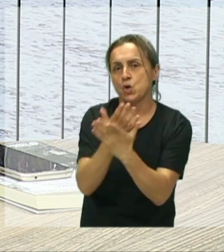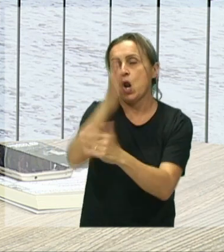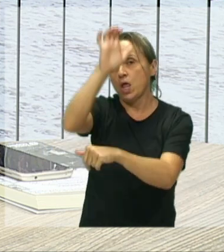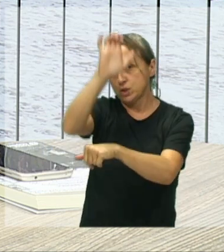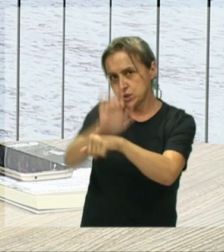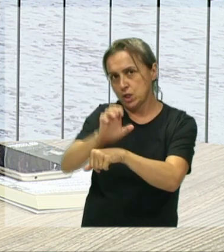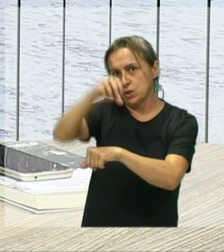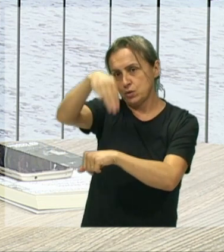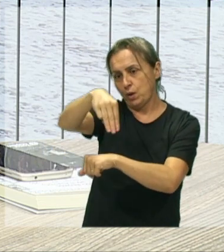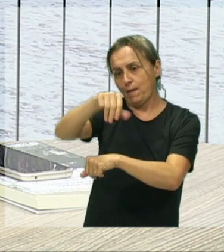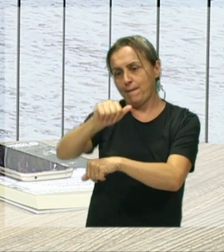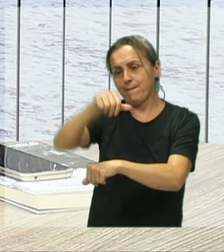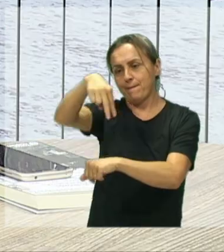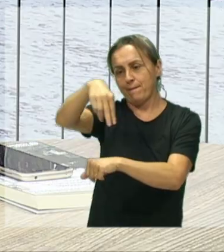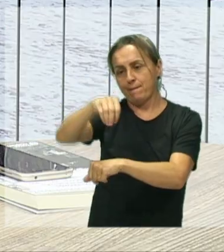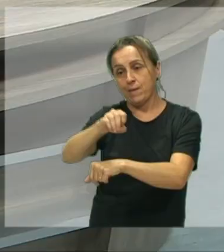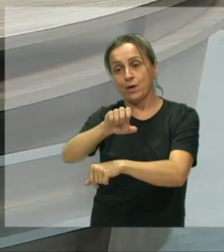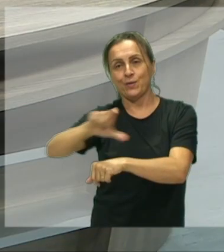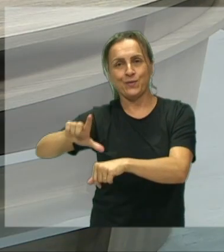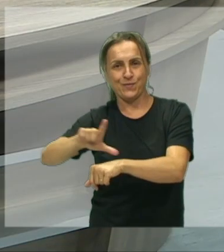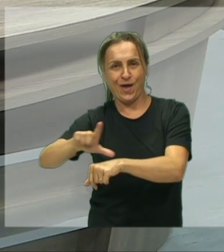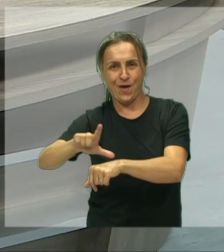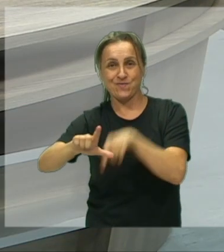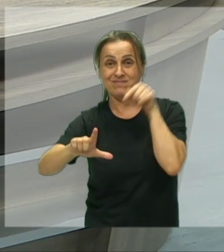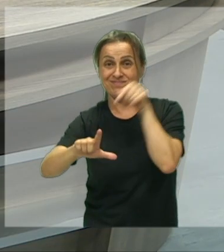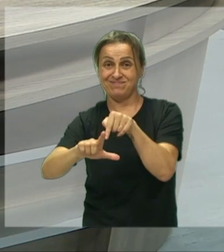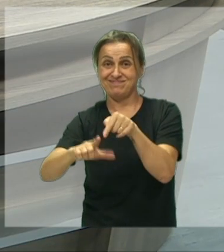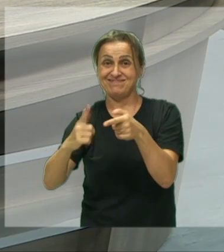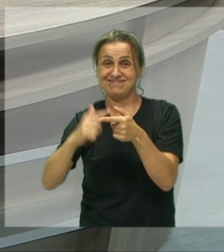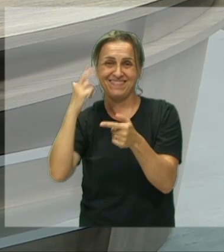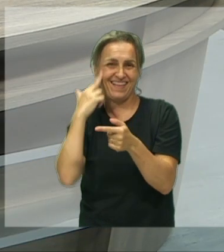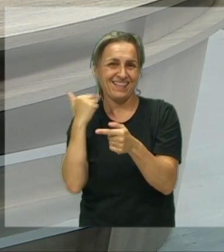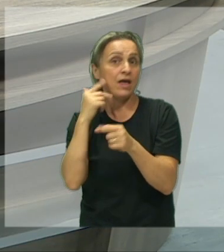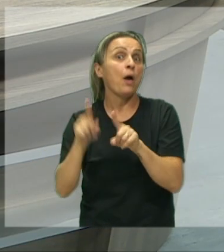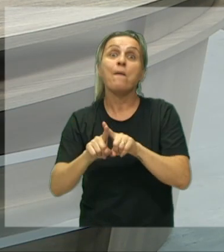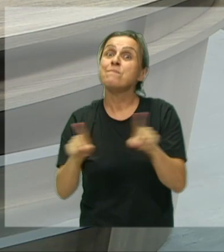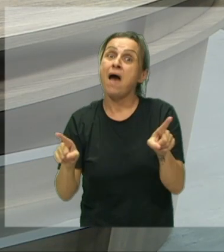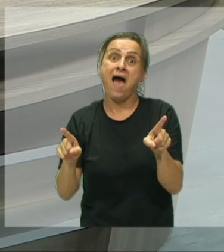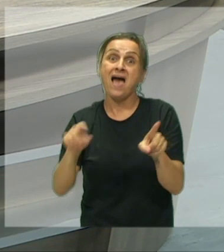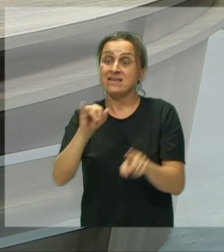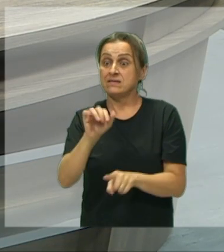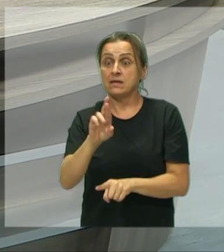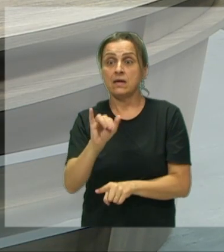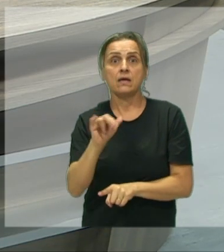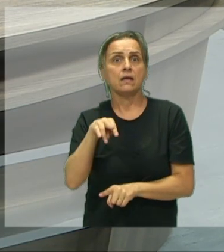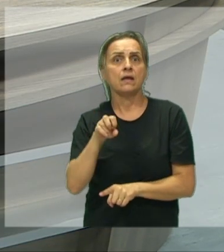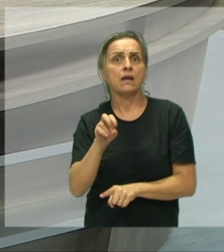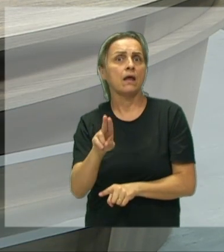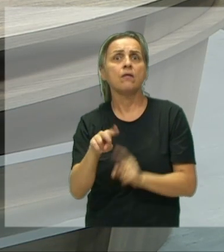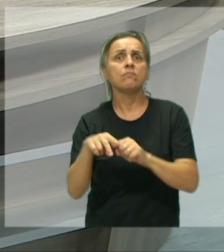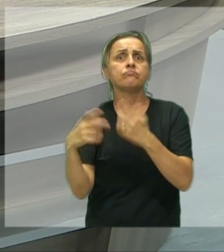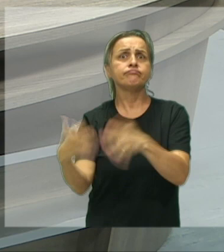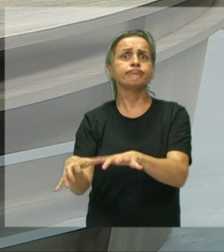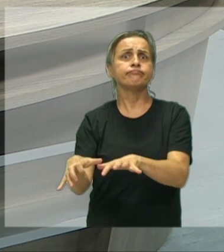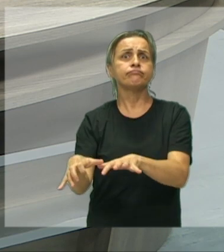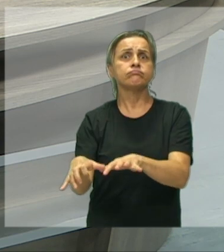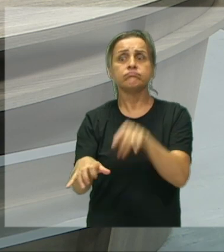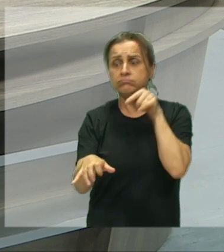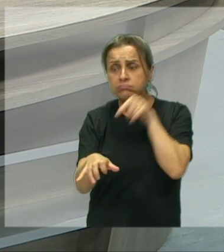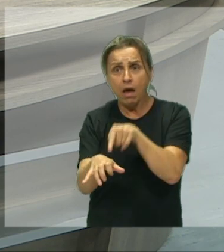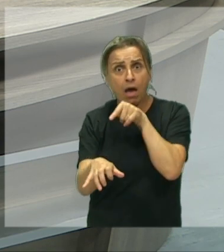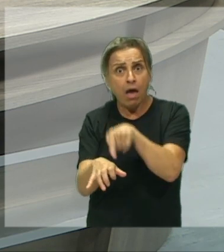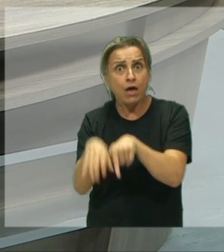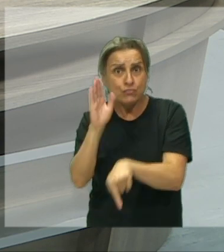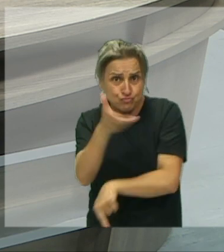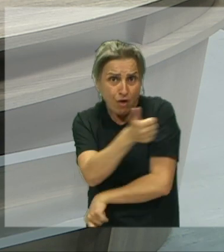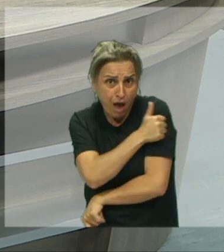Miranda. E por que não foi? Não foi porque o Irineu Bornhausen não quis que fosse. O Irineu Bornhausen, que tinha sido